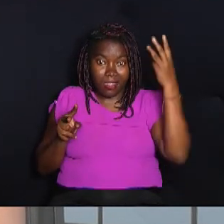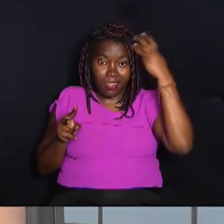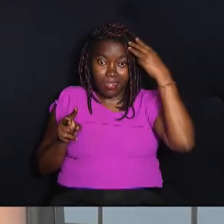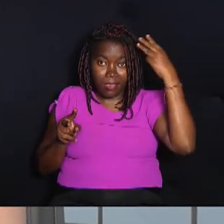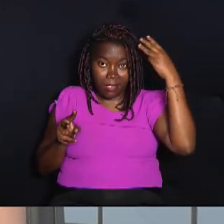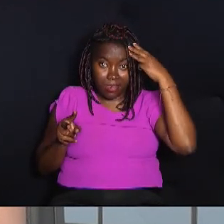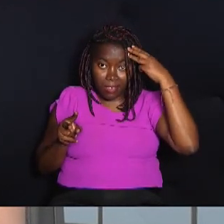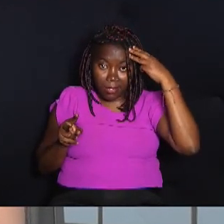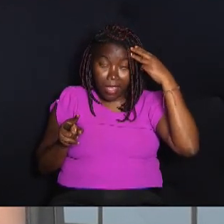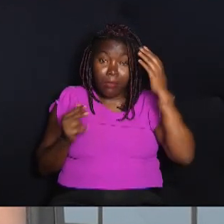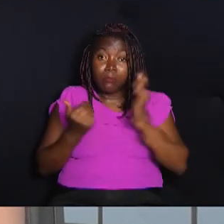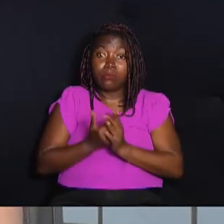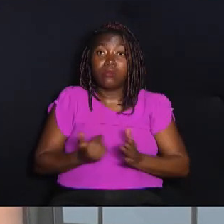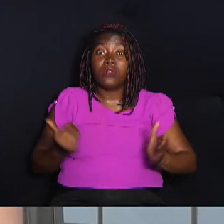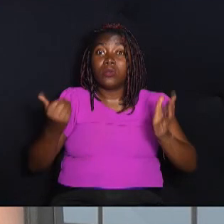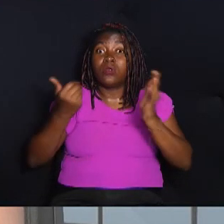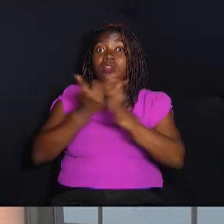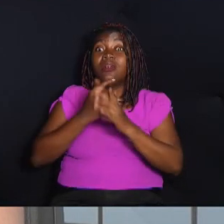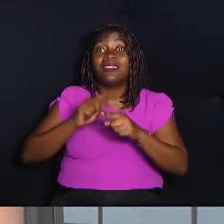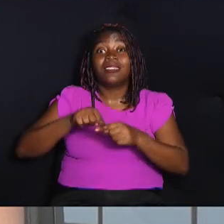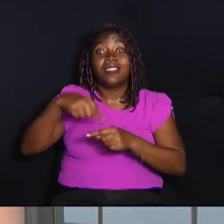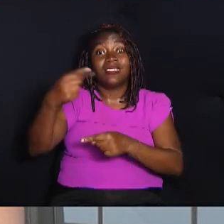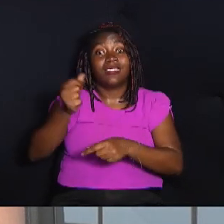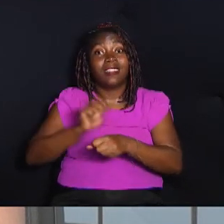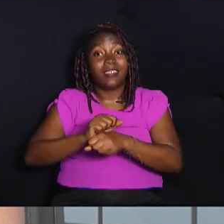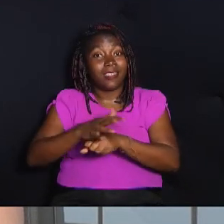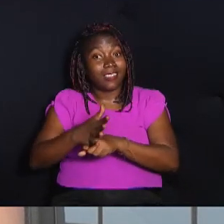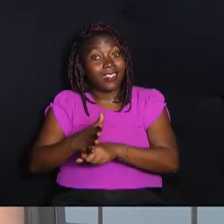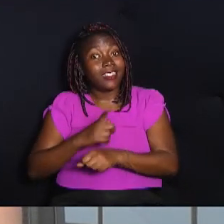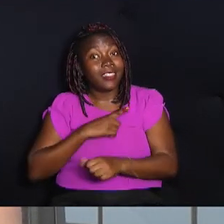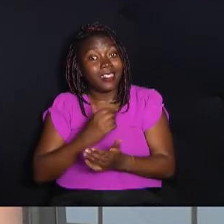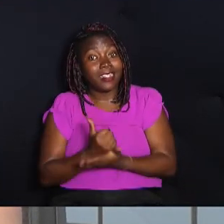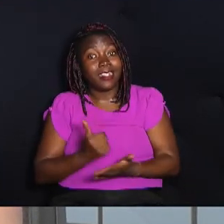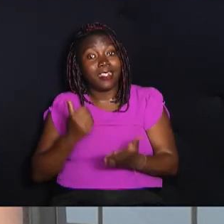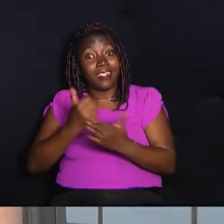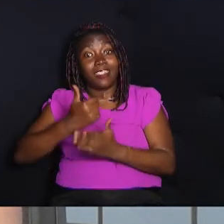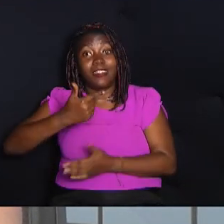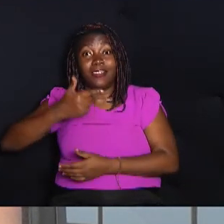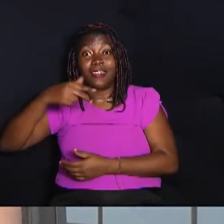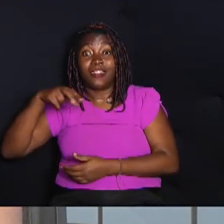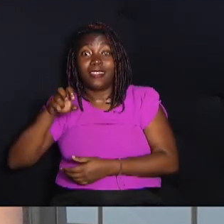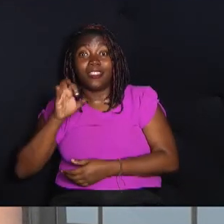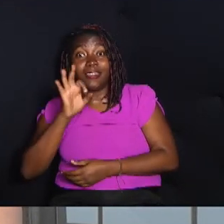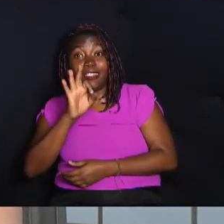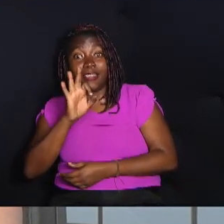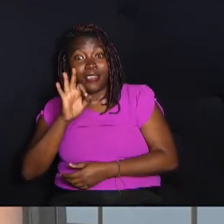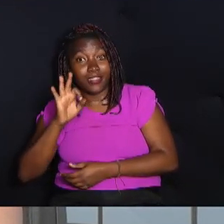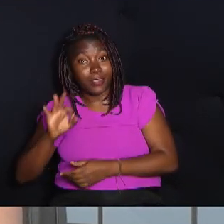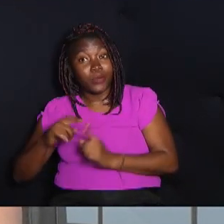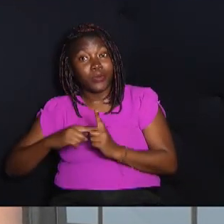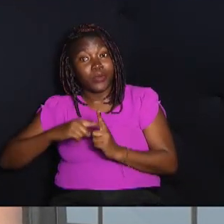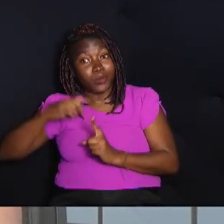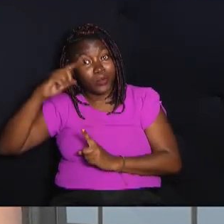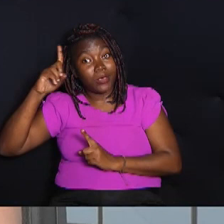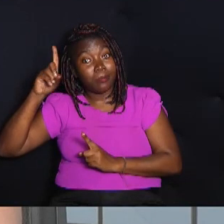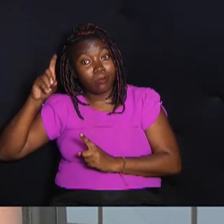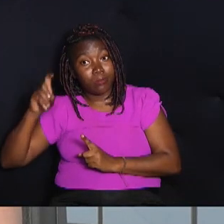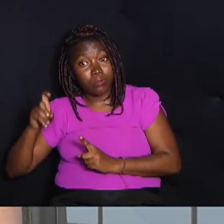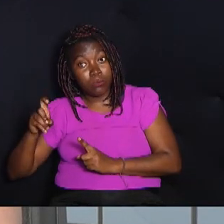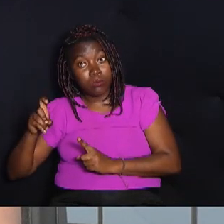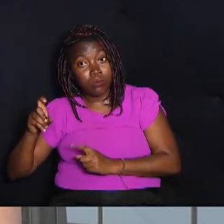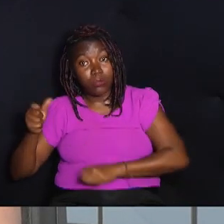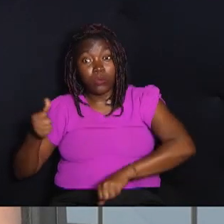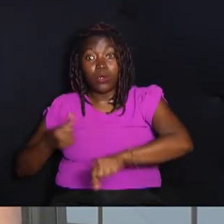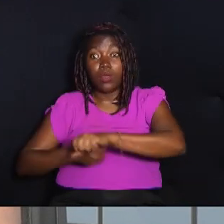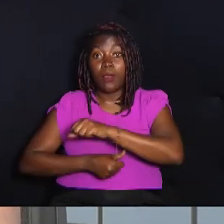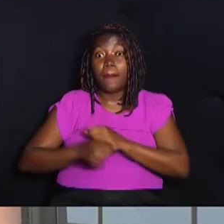que aumentou. Depois da pandemia, nós tivemos um aumento de 25% no índice de depressão. Nossa. E